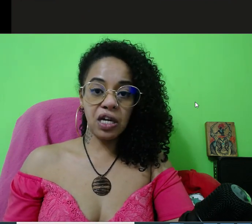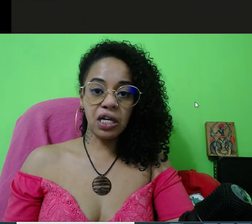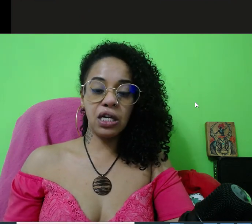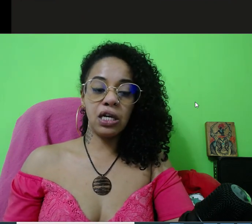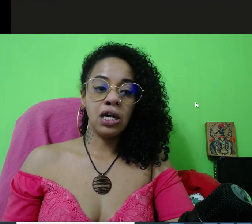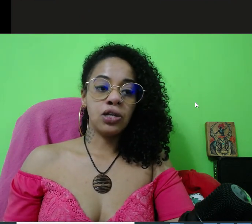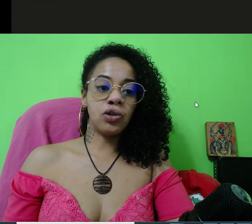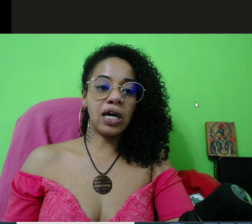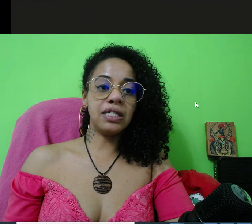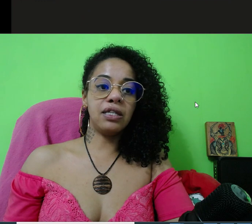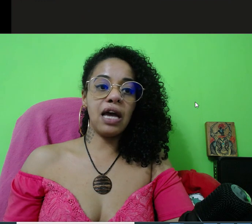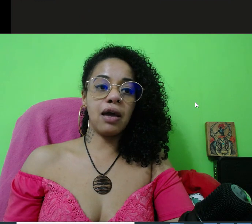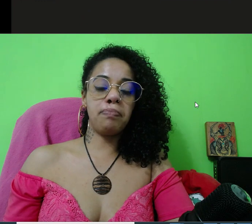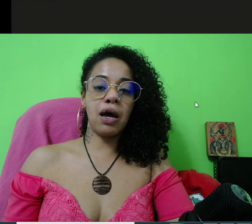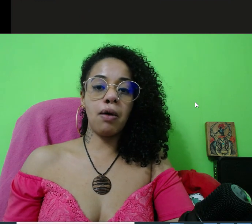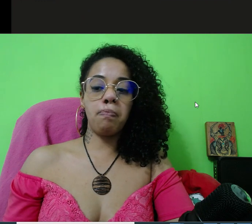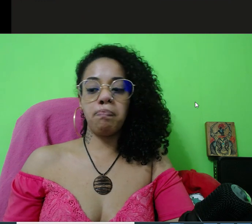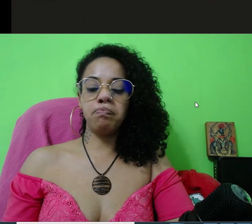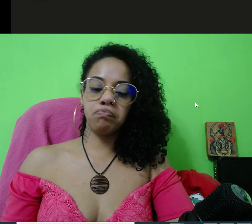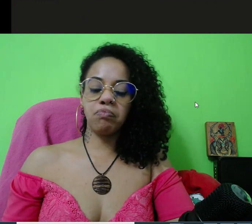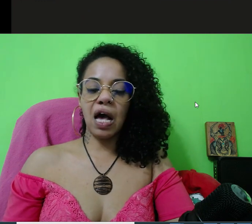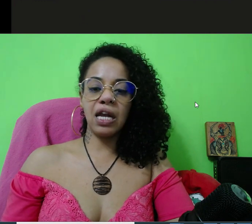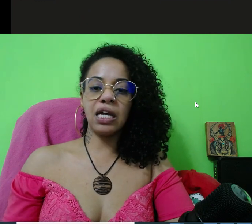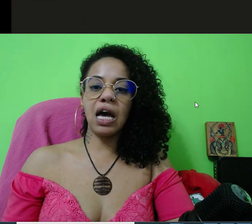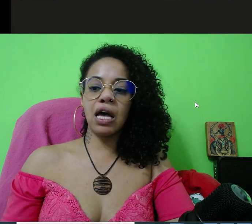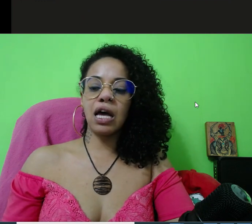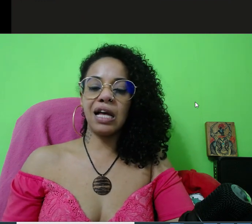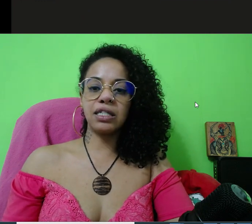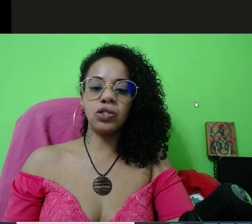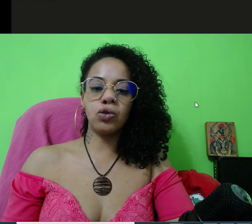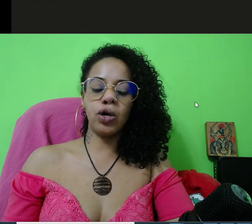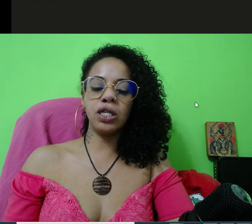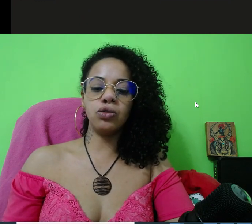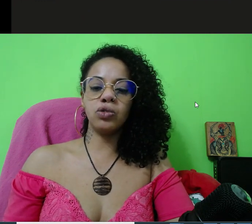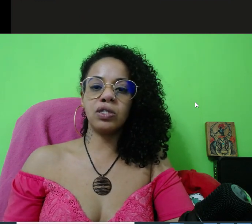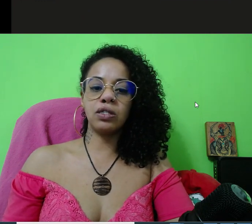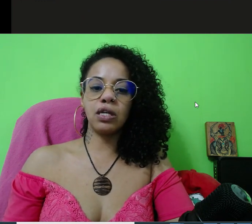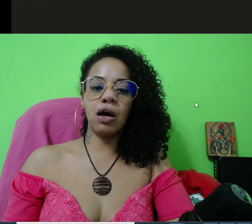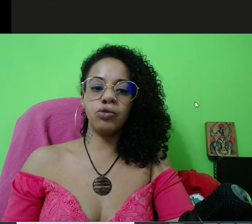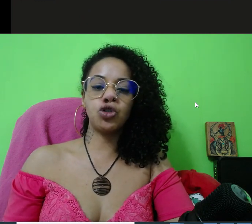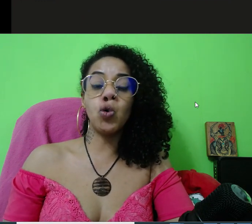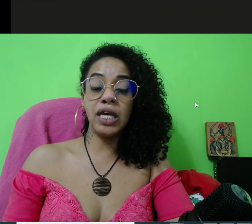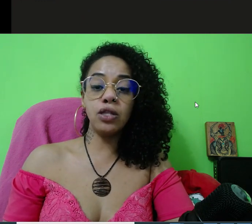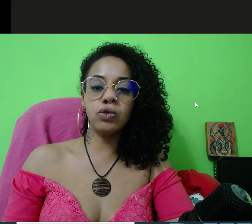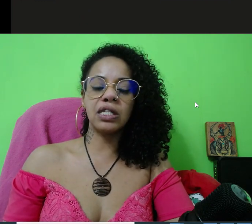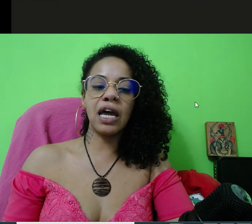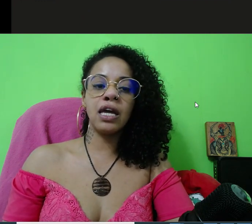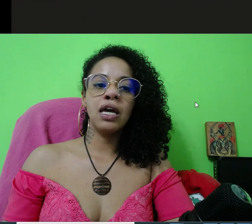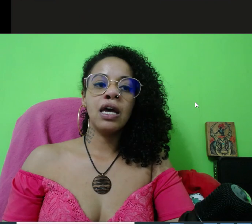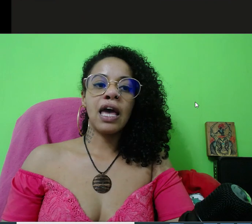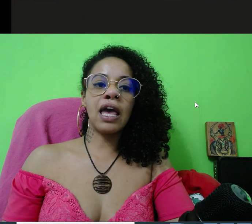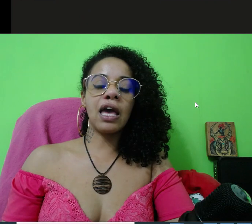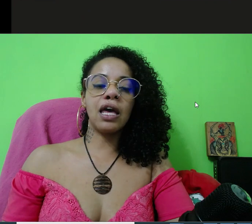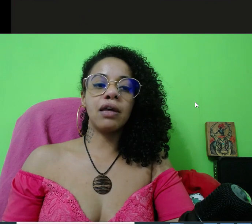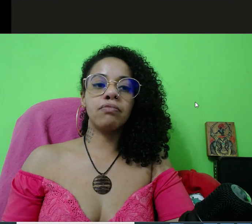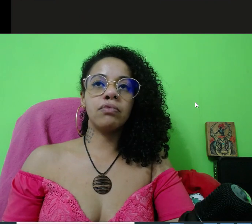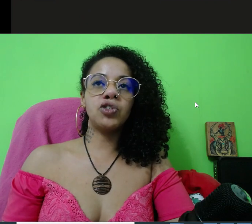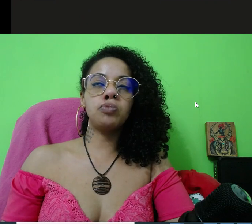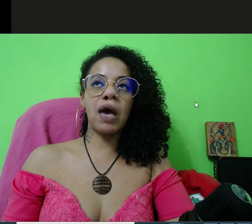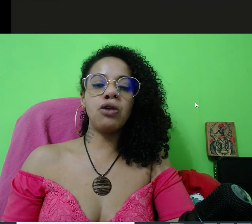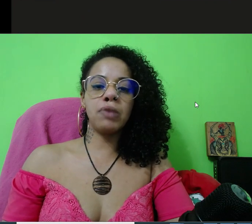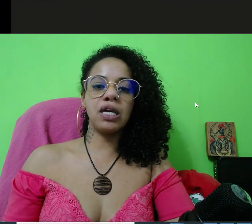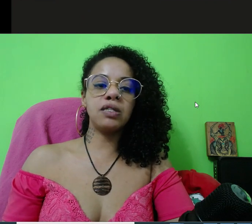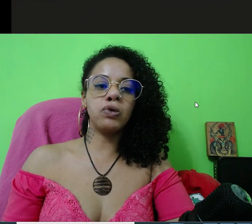vim aqui trocar essa ideia para alinhar as questões e os ruídos né